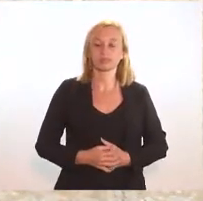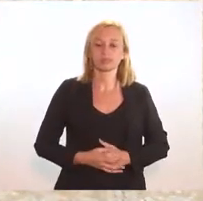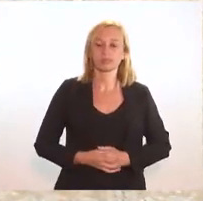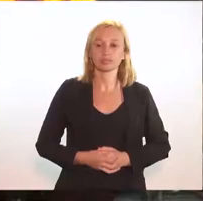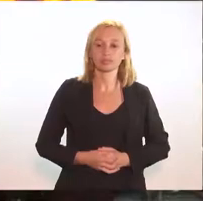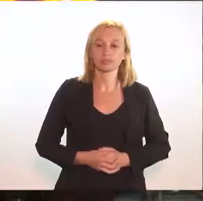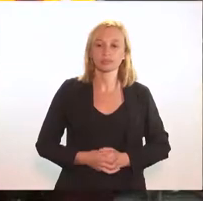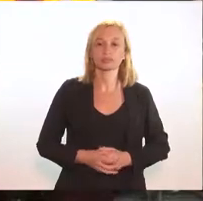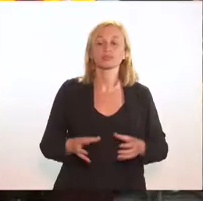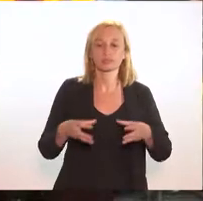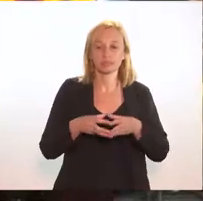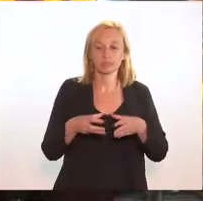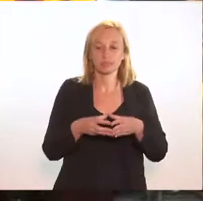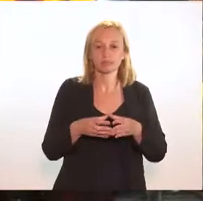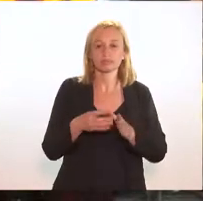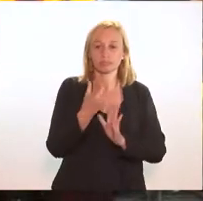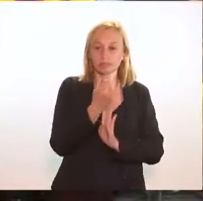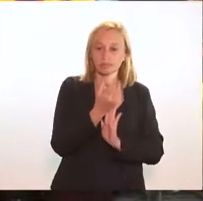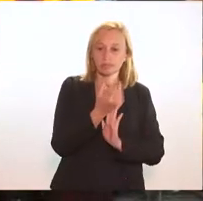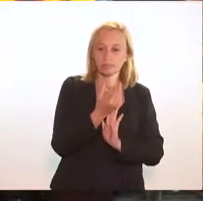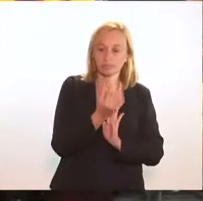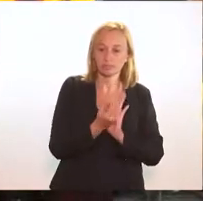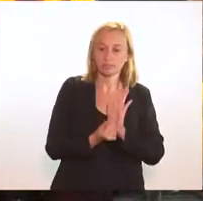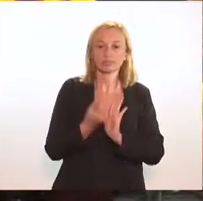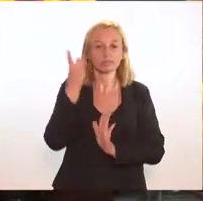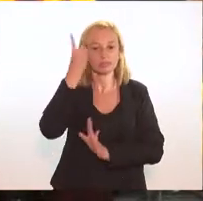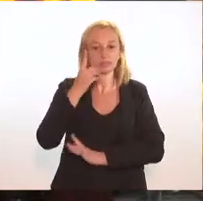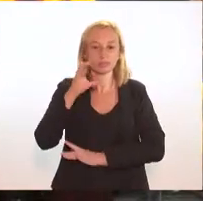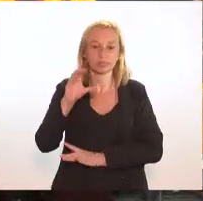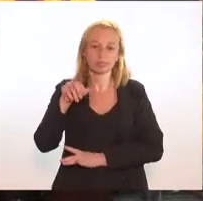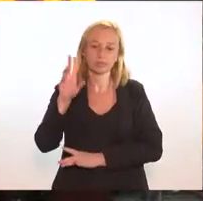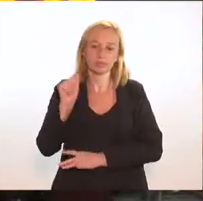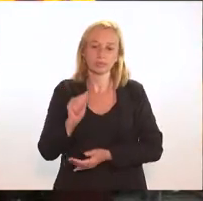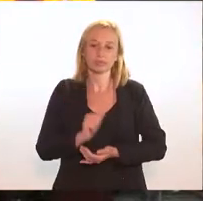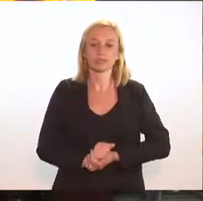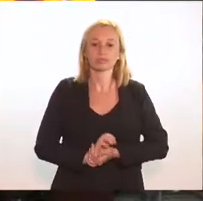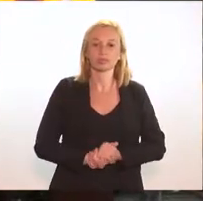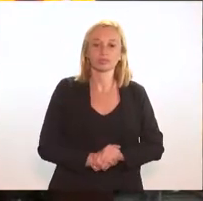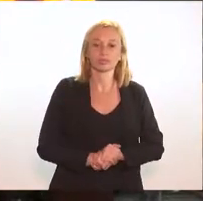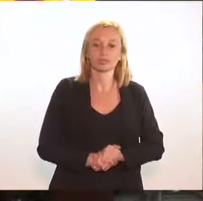Pela Comissão de Orçamento, deputado Márcio Canella.